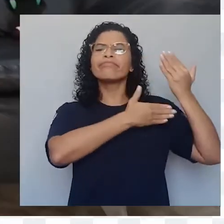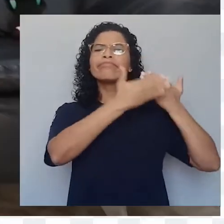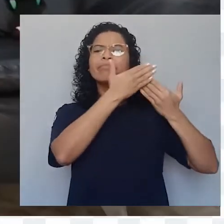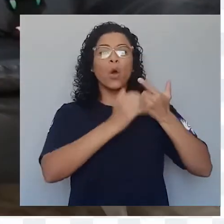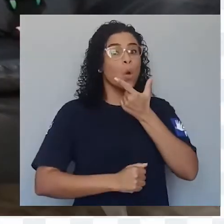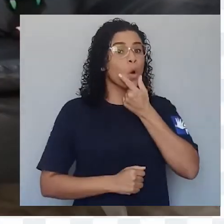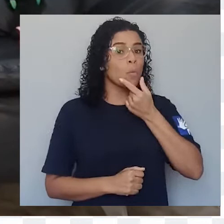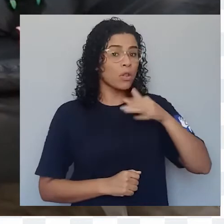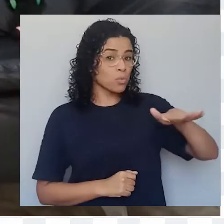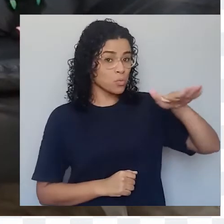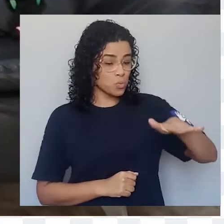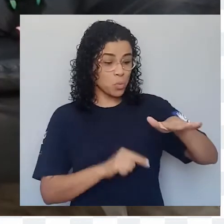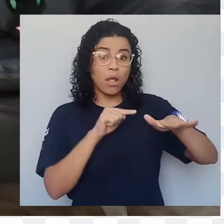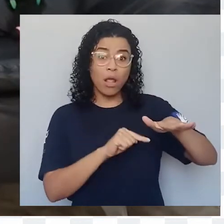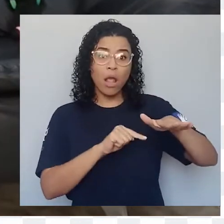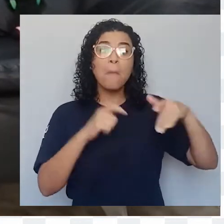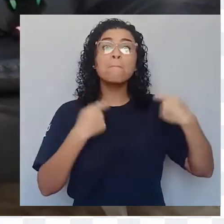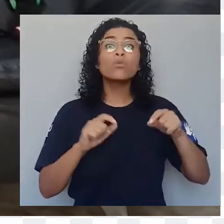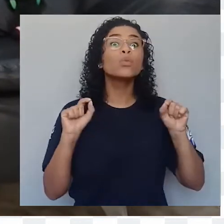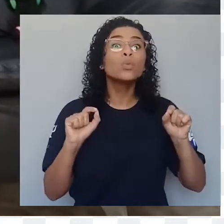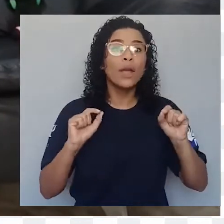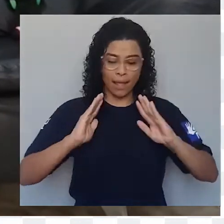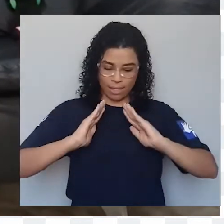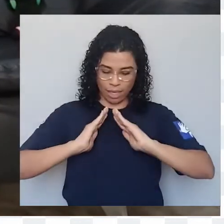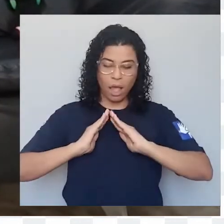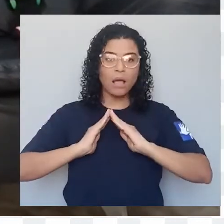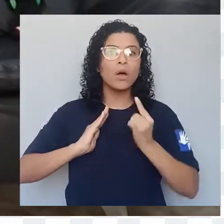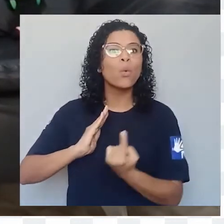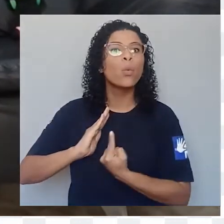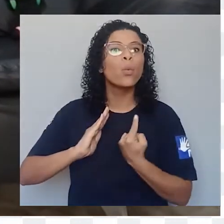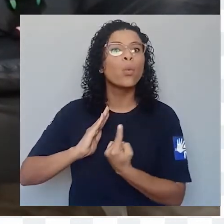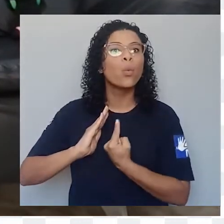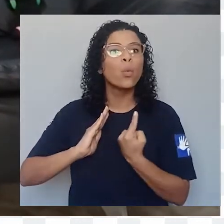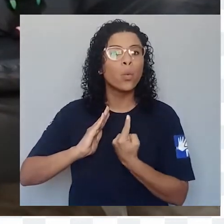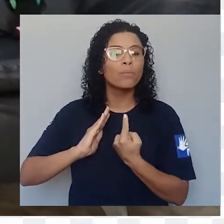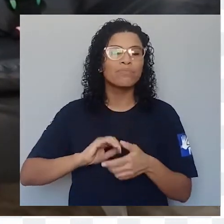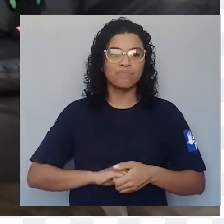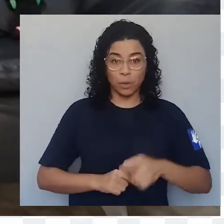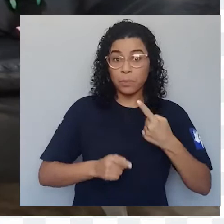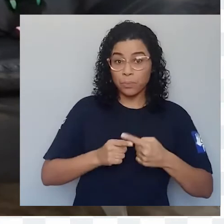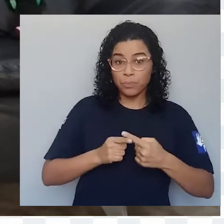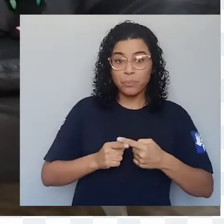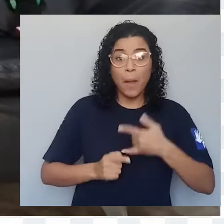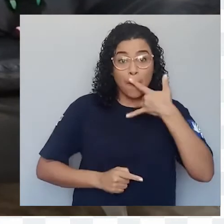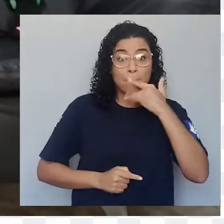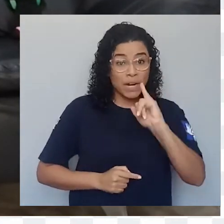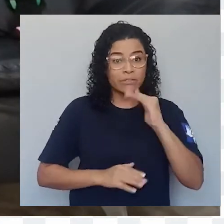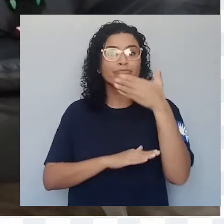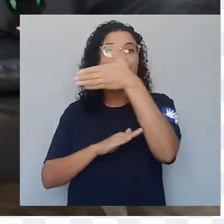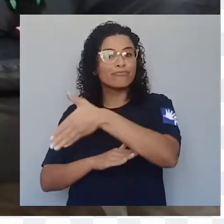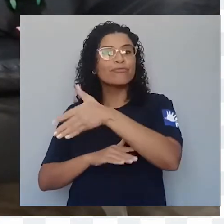vez um menino que precisou ficar sozinho em sua casa. O